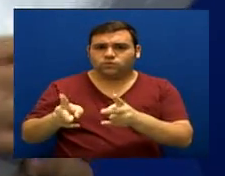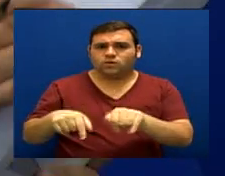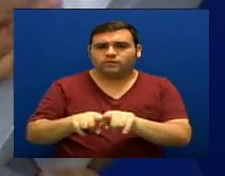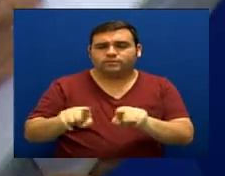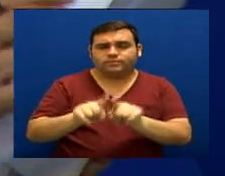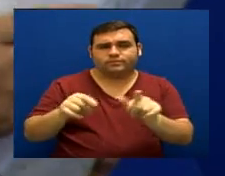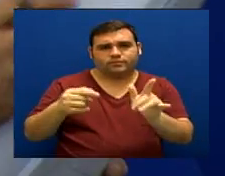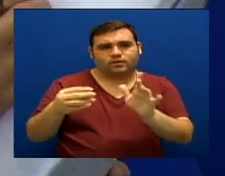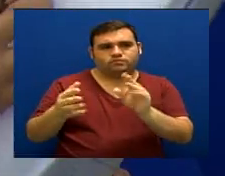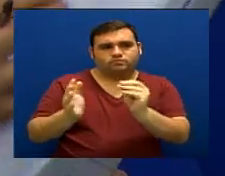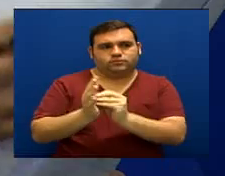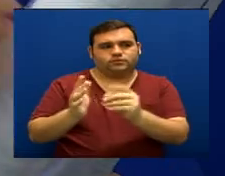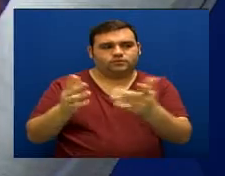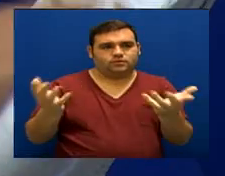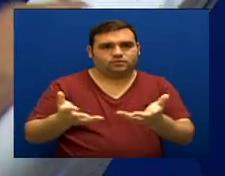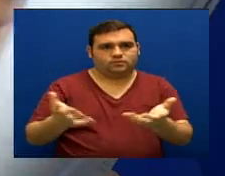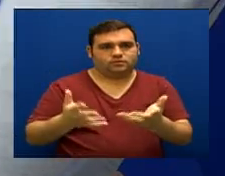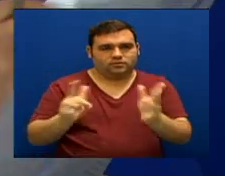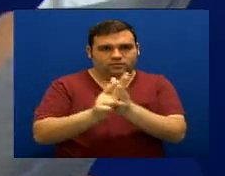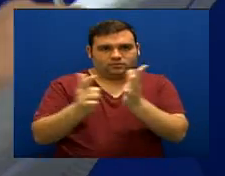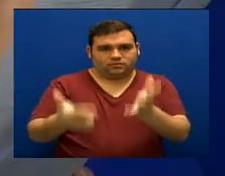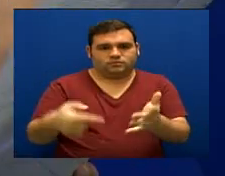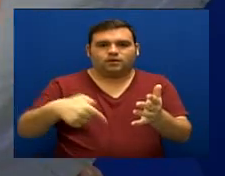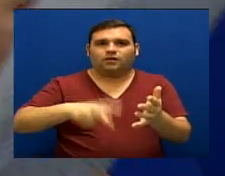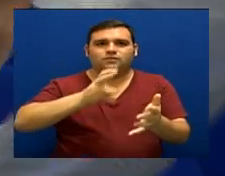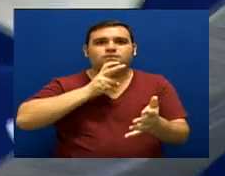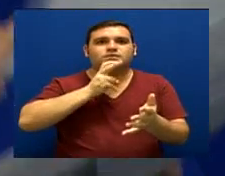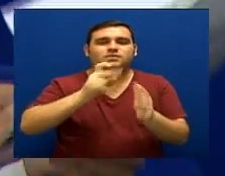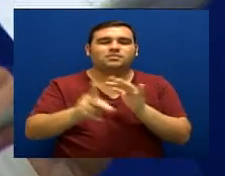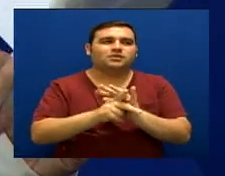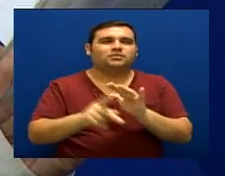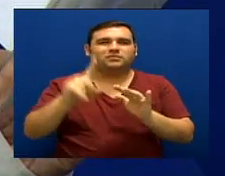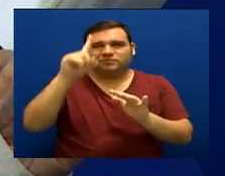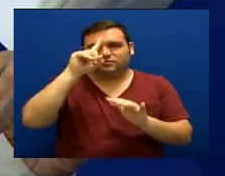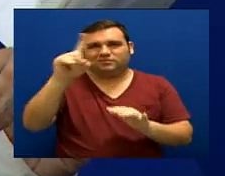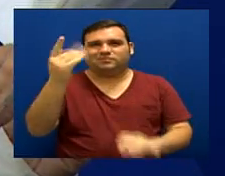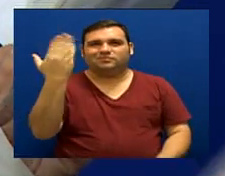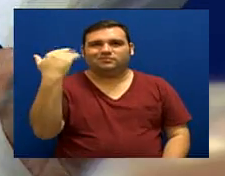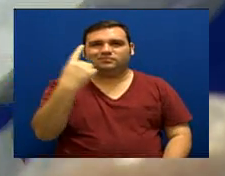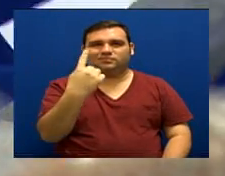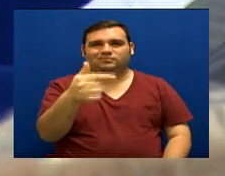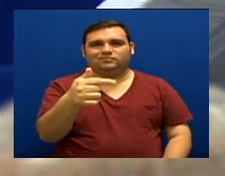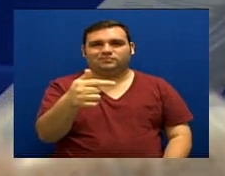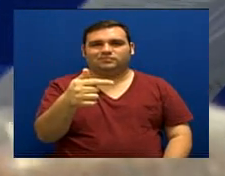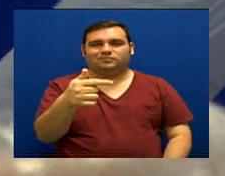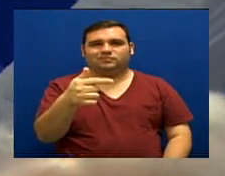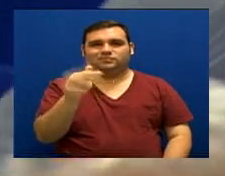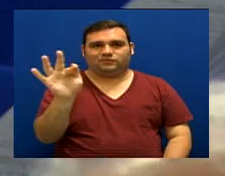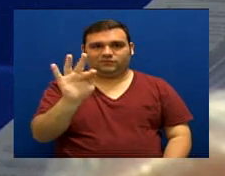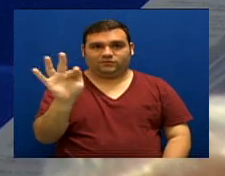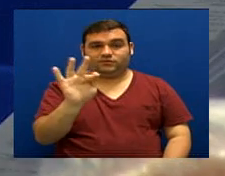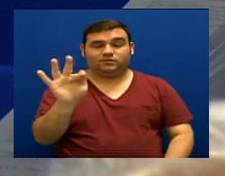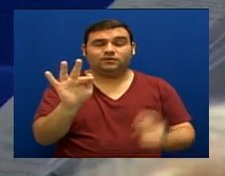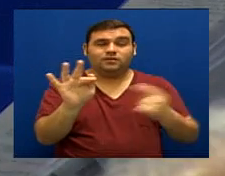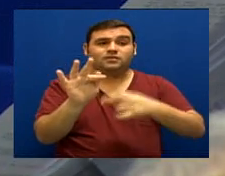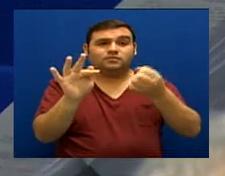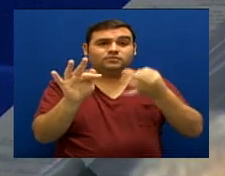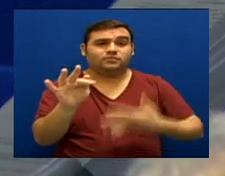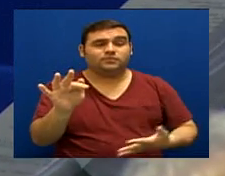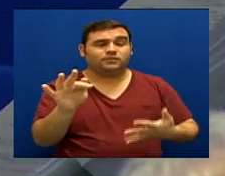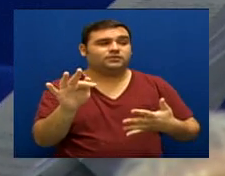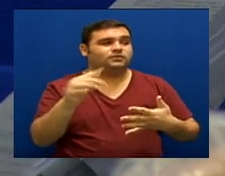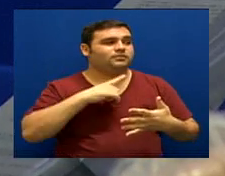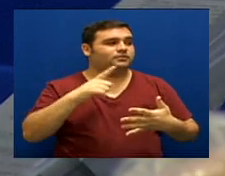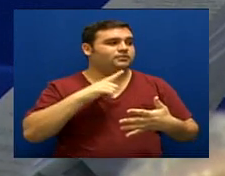tanto é que aqui nós estamos com jornal do município do dia 17/2 ea parece